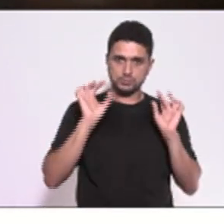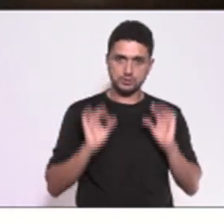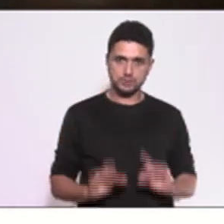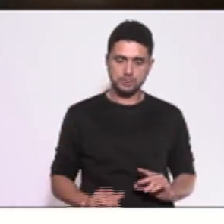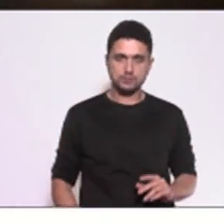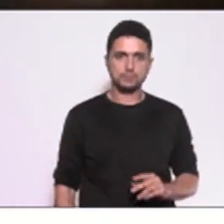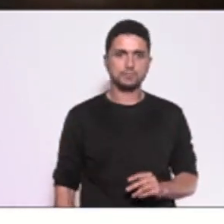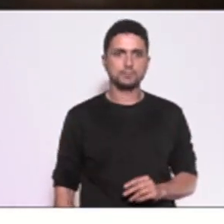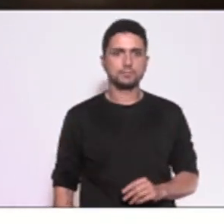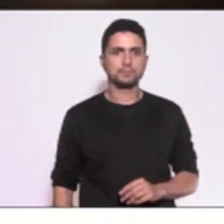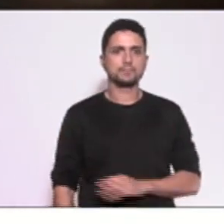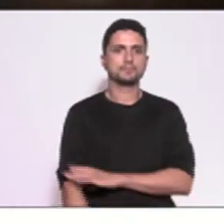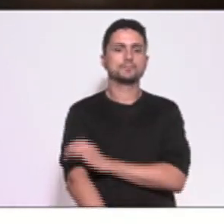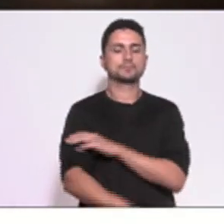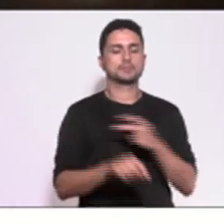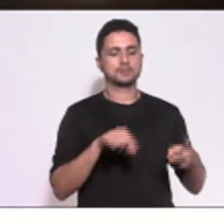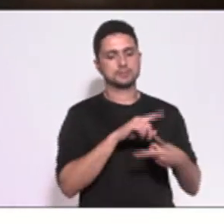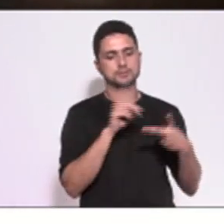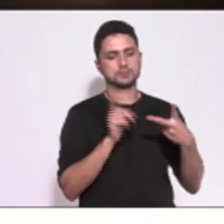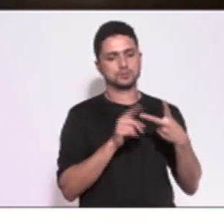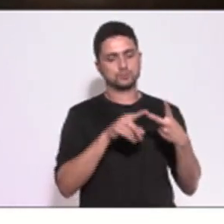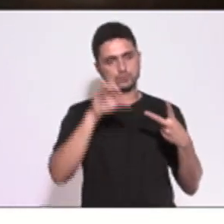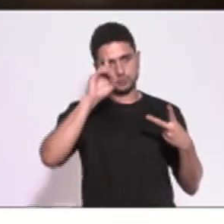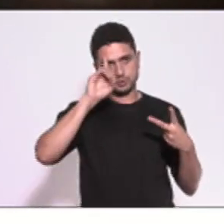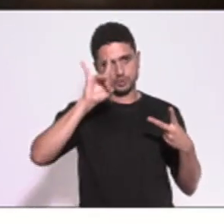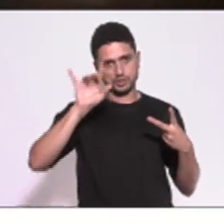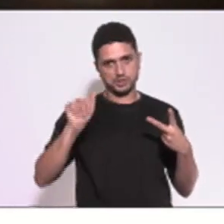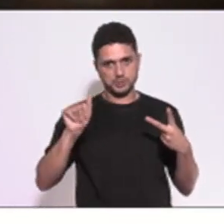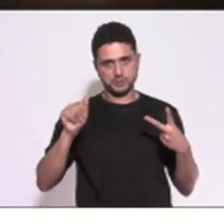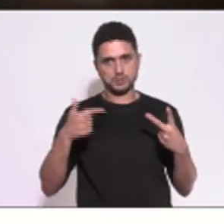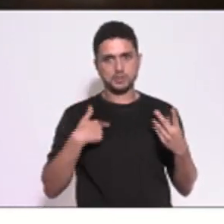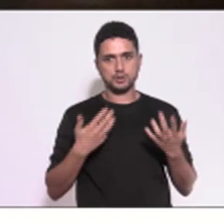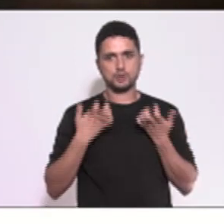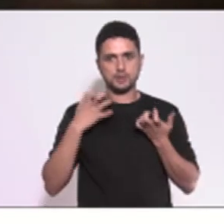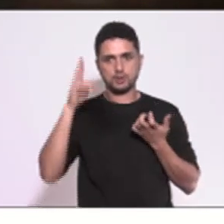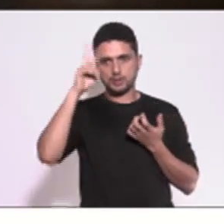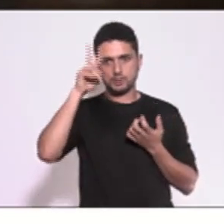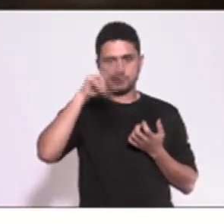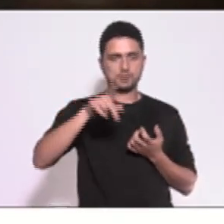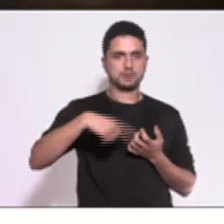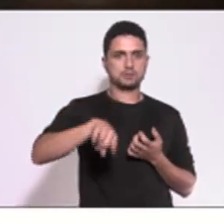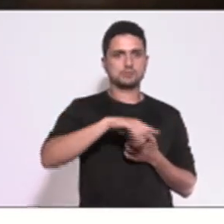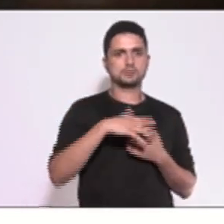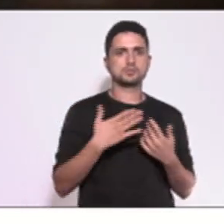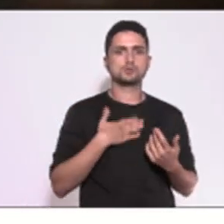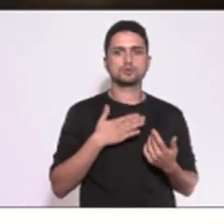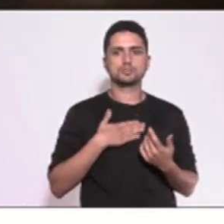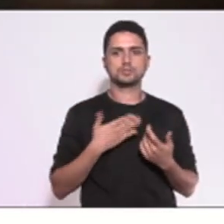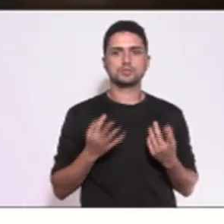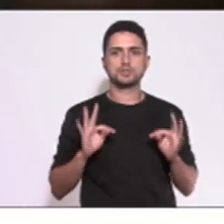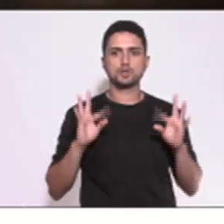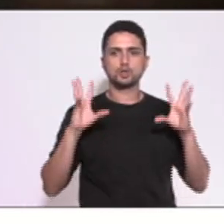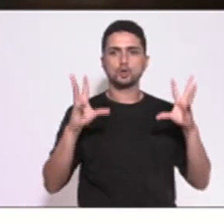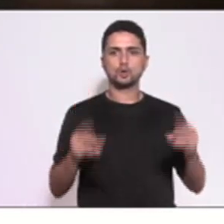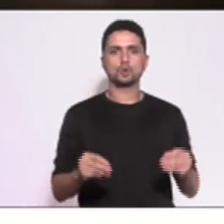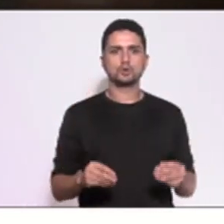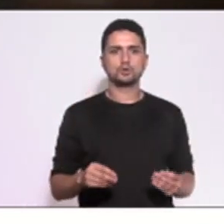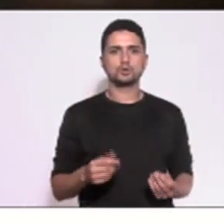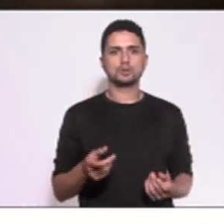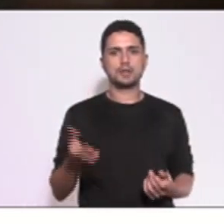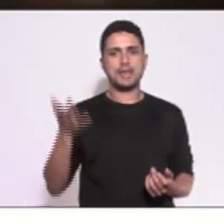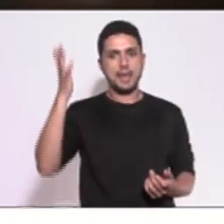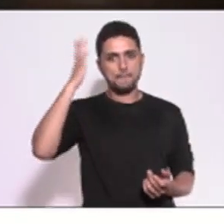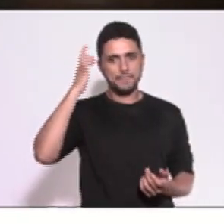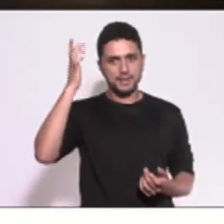esse. A segunda data, que eu gostaria que todos, por favor, é a data de amanhã, dia 8